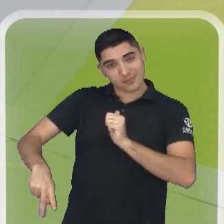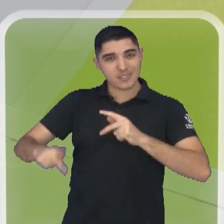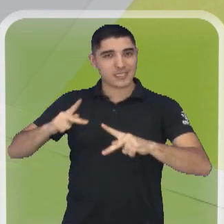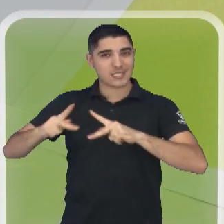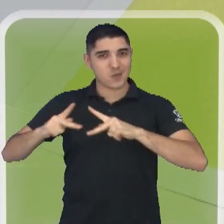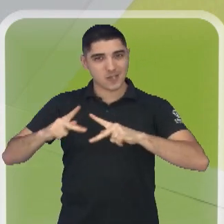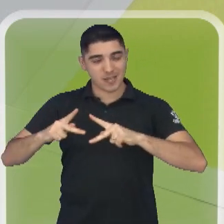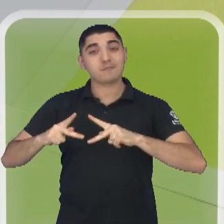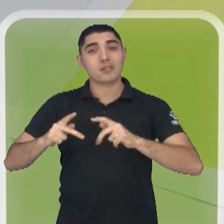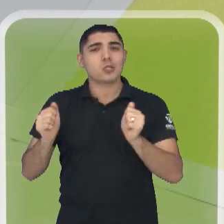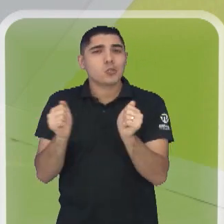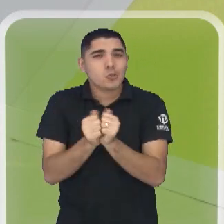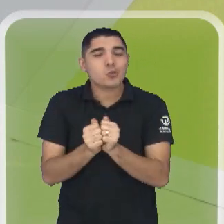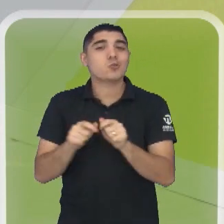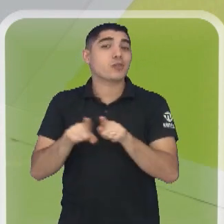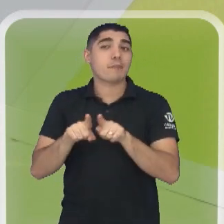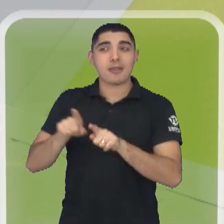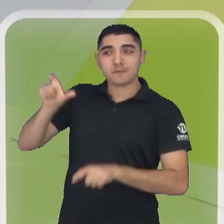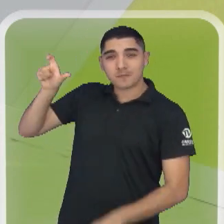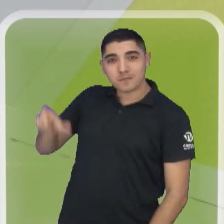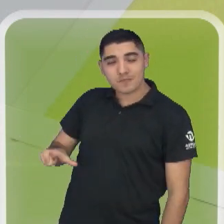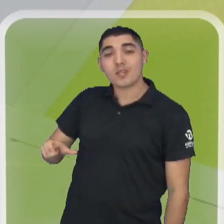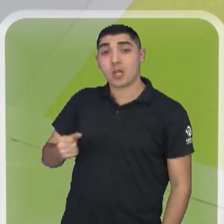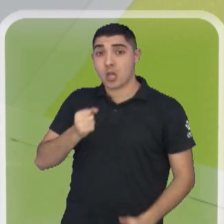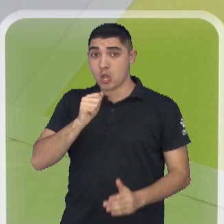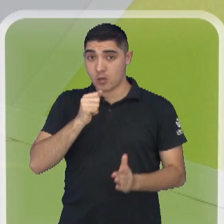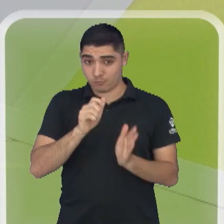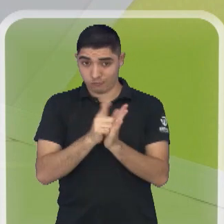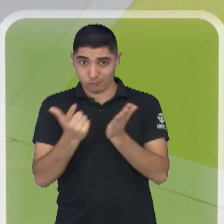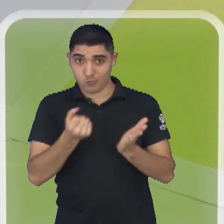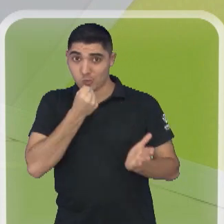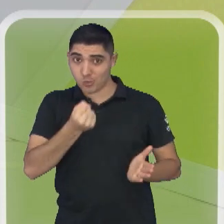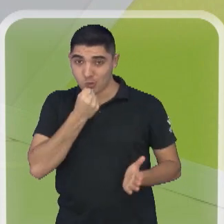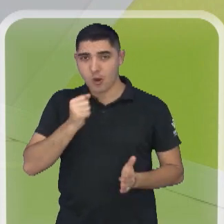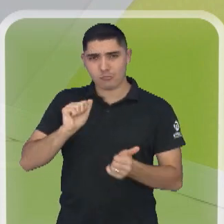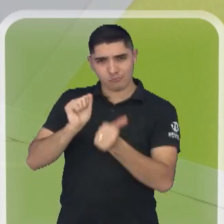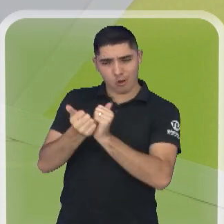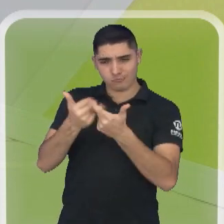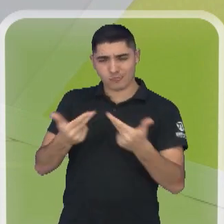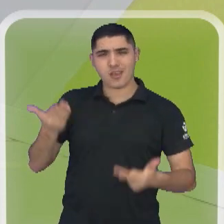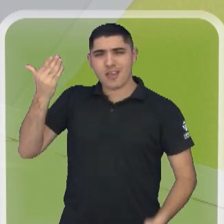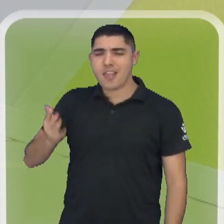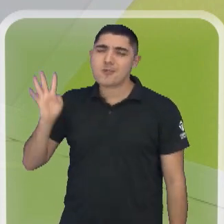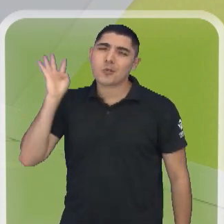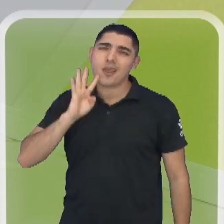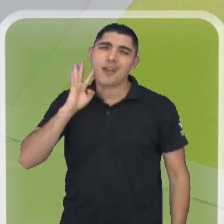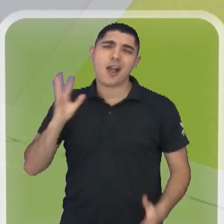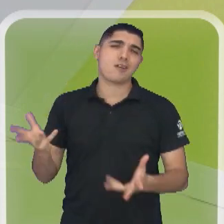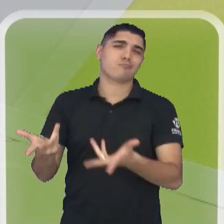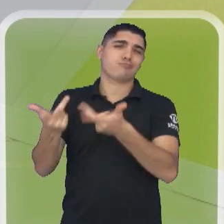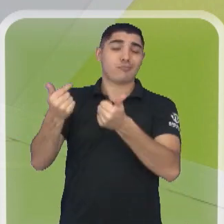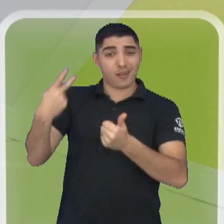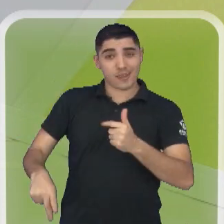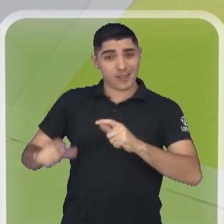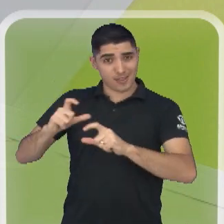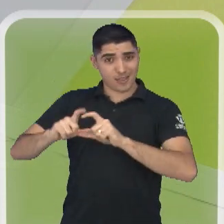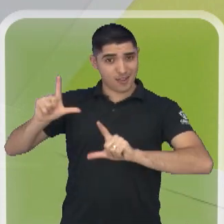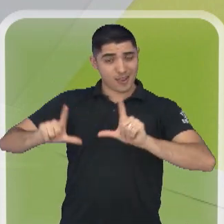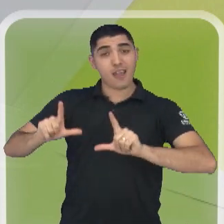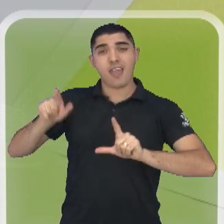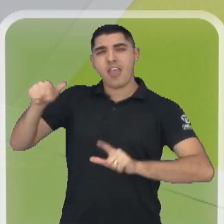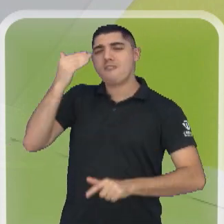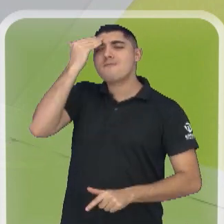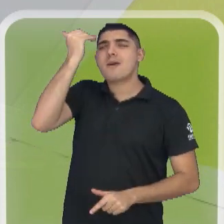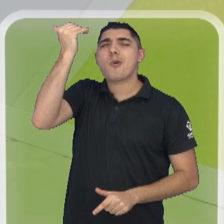da nossa cidade. Aqui comigo ele, o jornalista, o repórter esportivo, o gente boa da TV Câmara, o garoto pimpão da